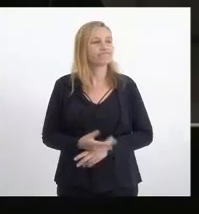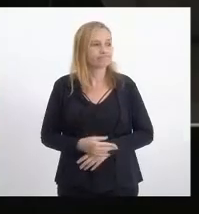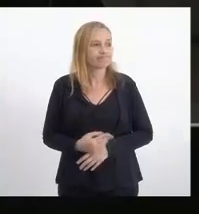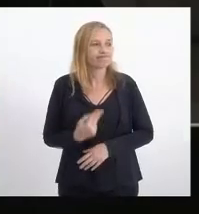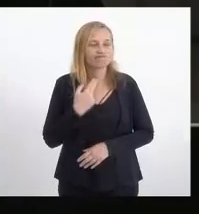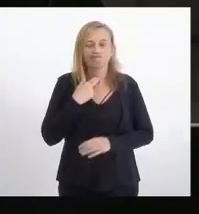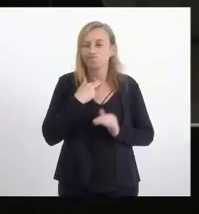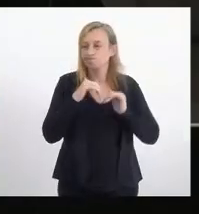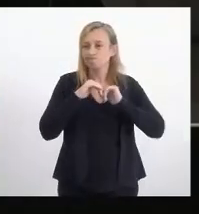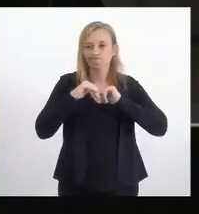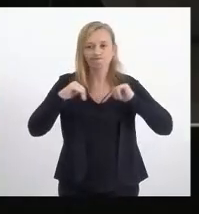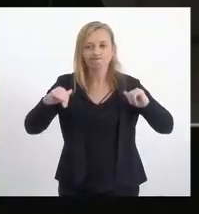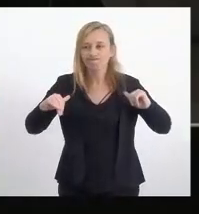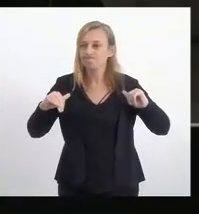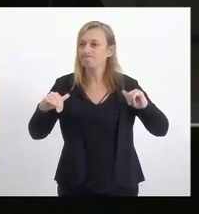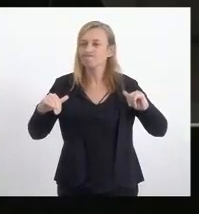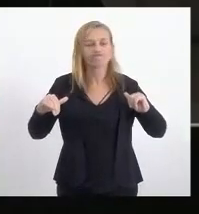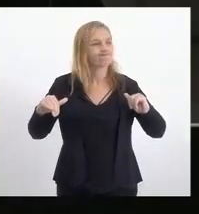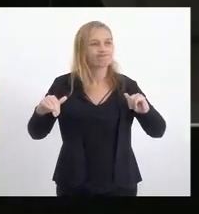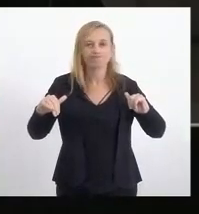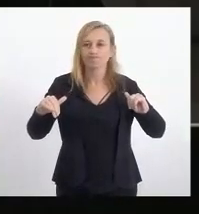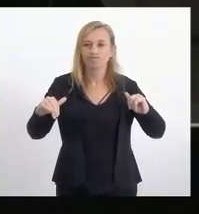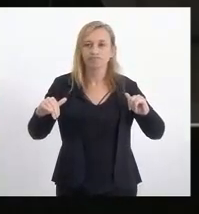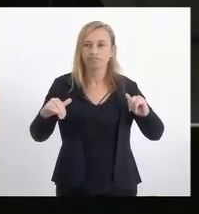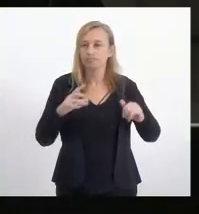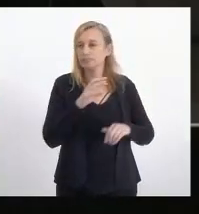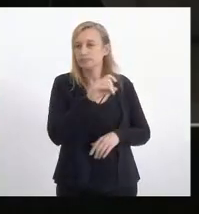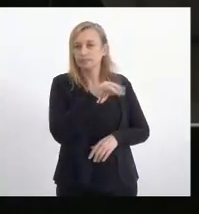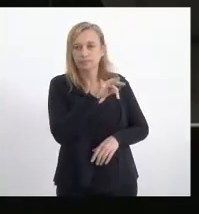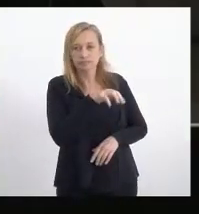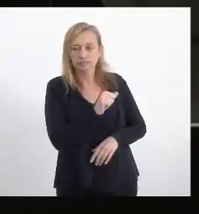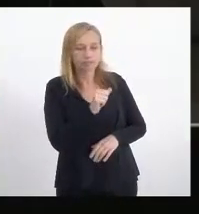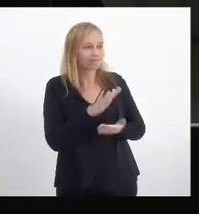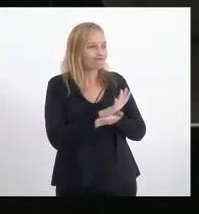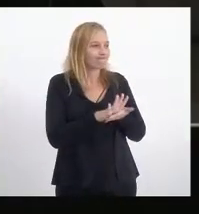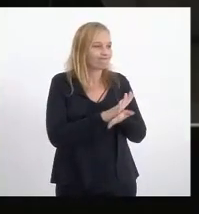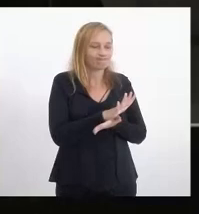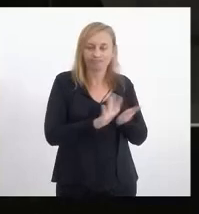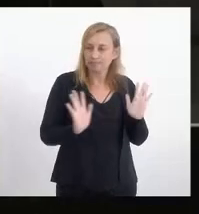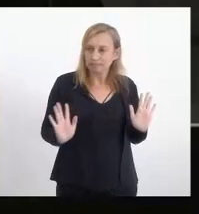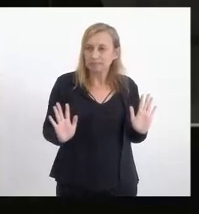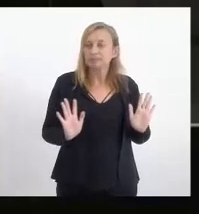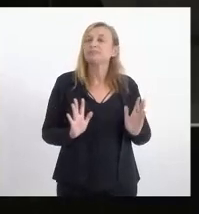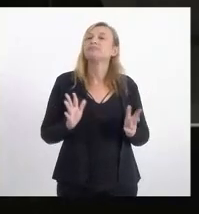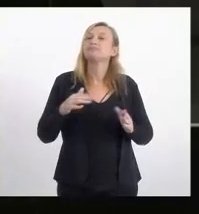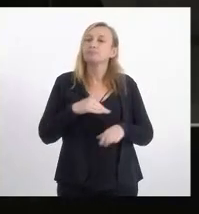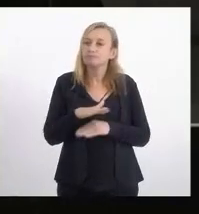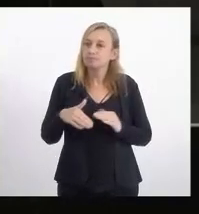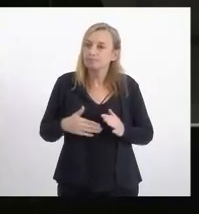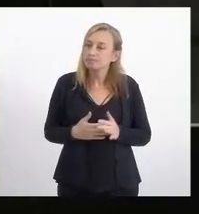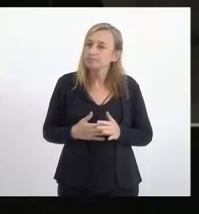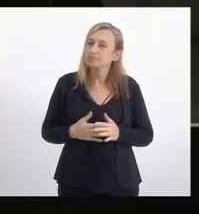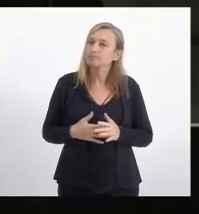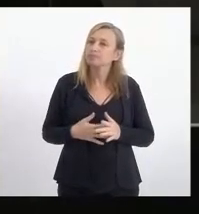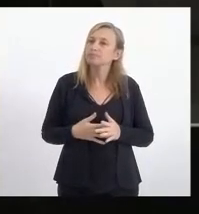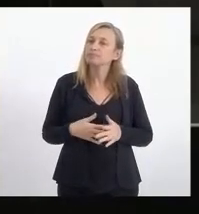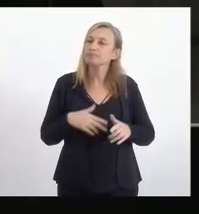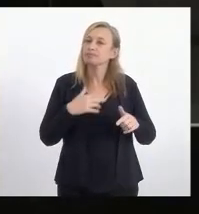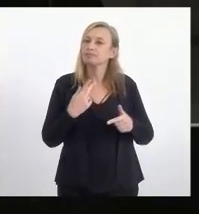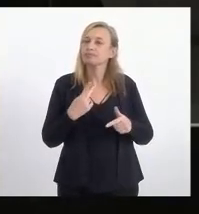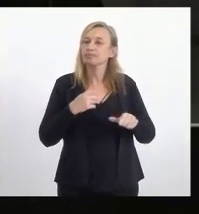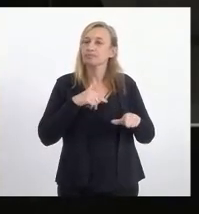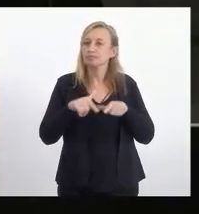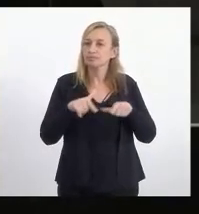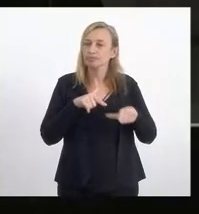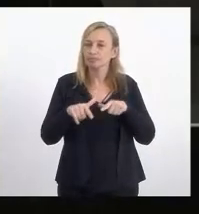pode ter separação não pode haver castas não pode haver esse tipo de coisa todos têm dado a sua parcela da